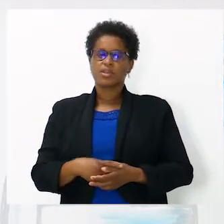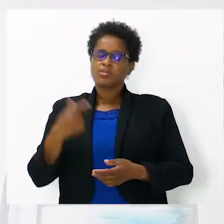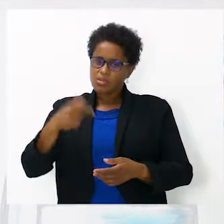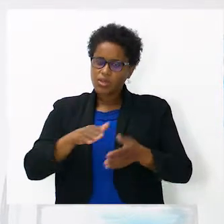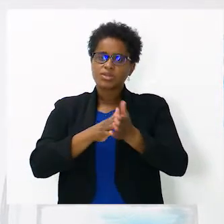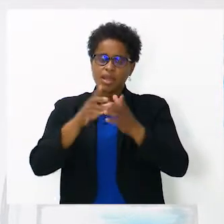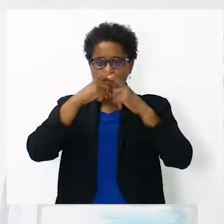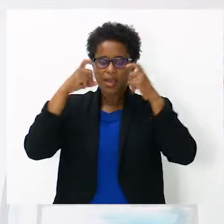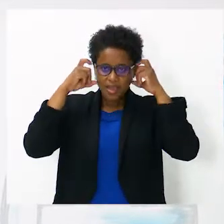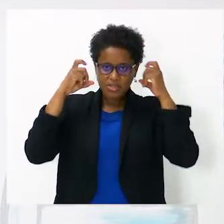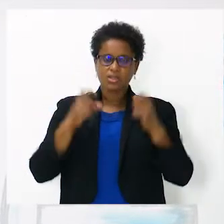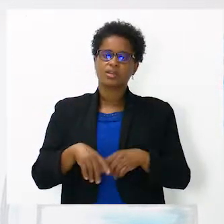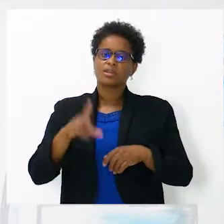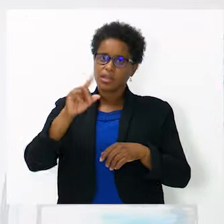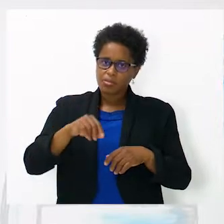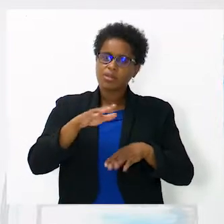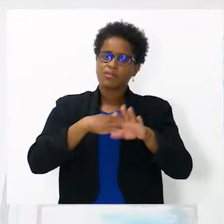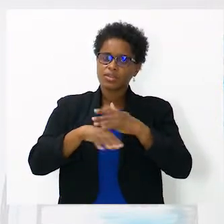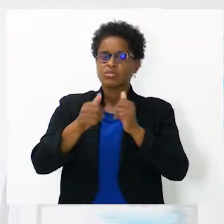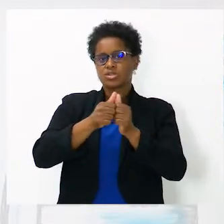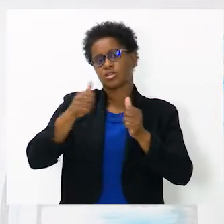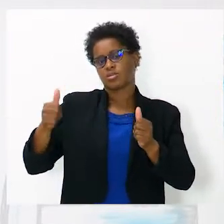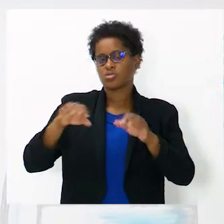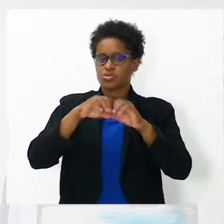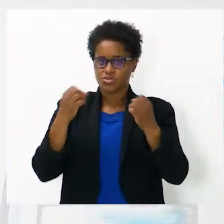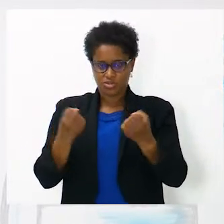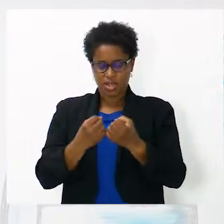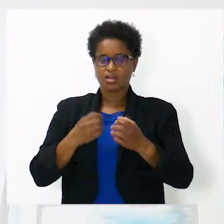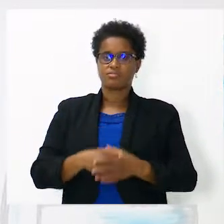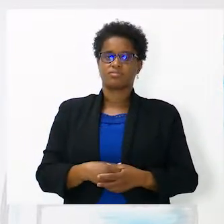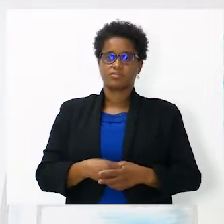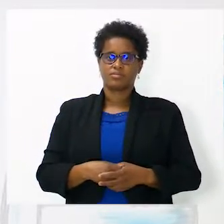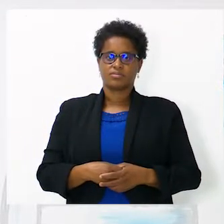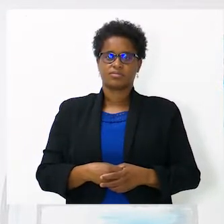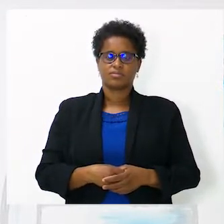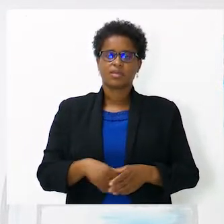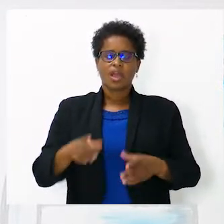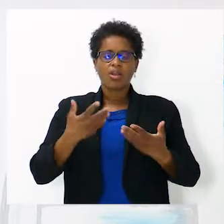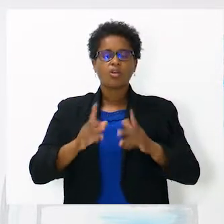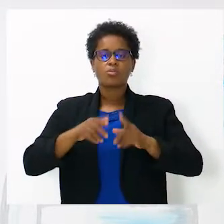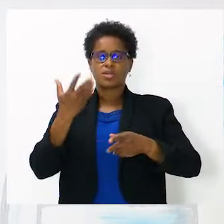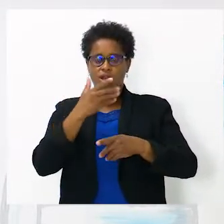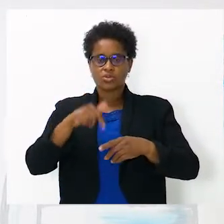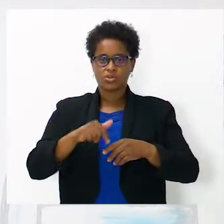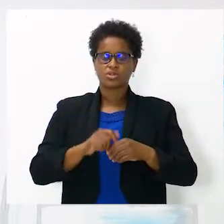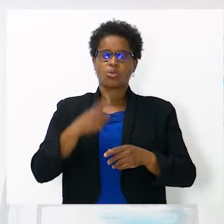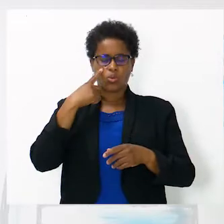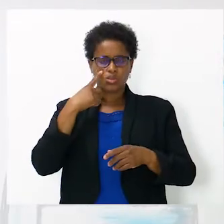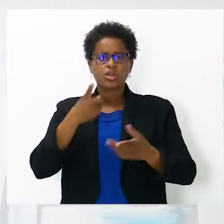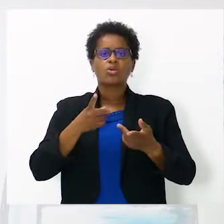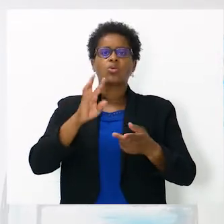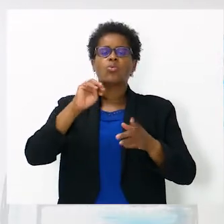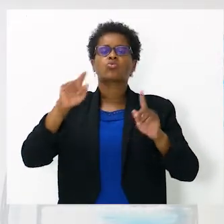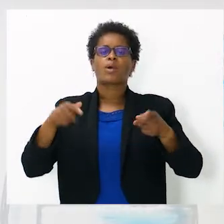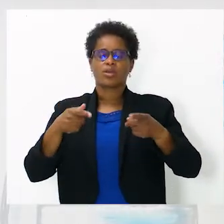devemos usar máscaras e manter o distanciamento social. Vamos para a nossa aula de hoje